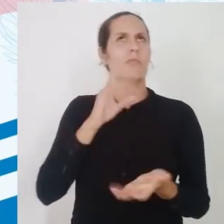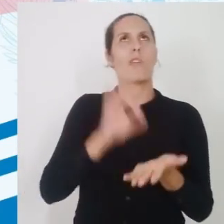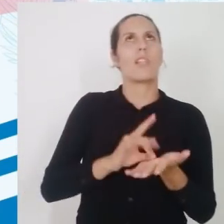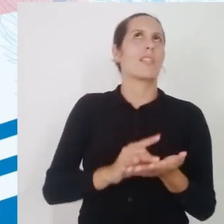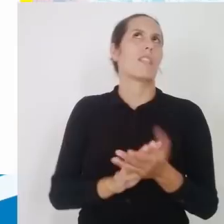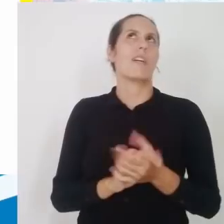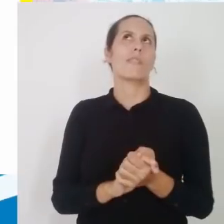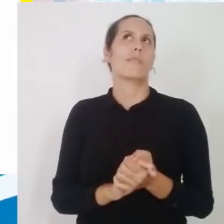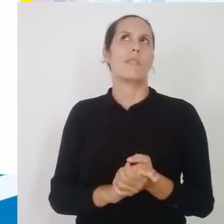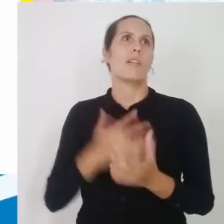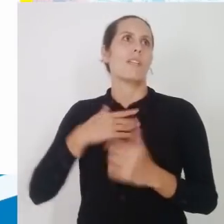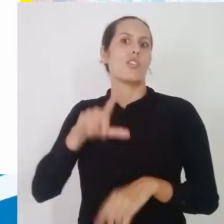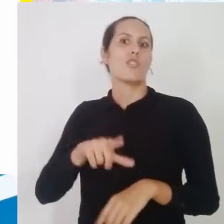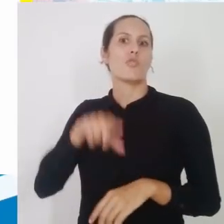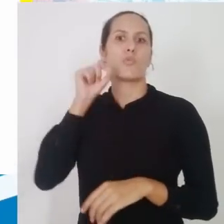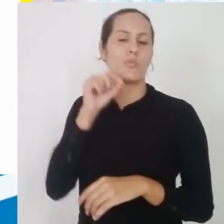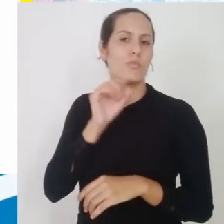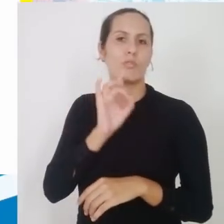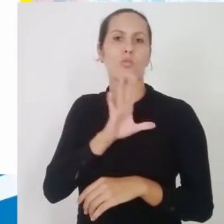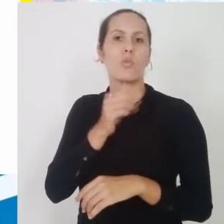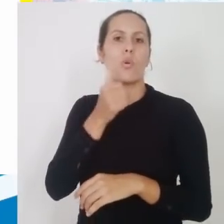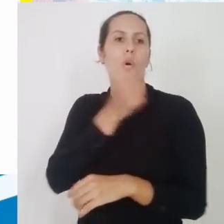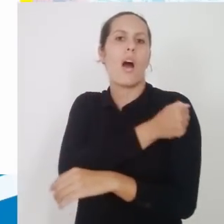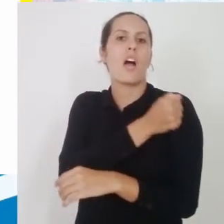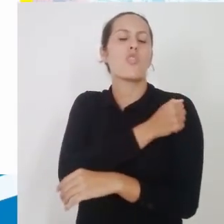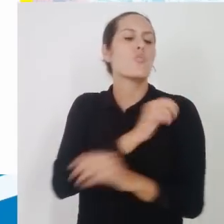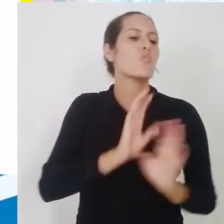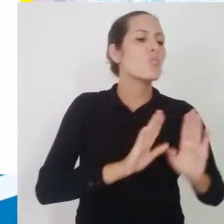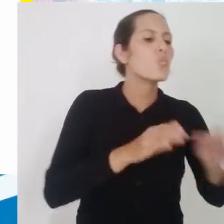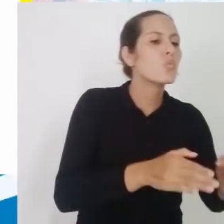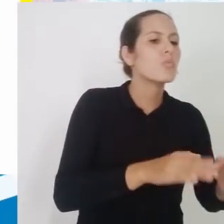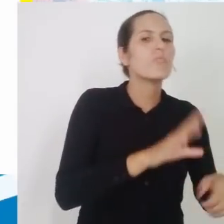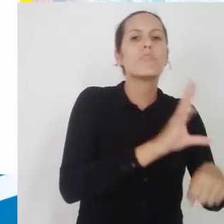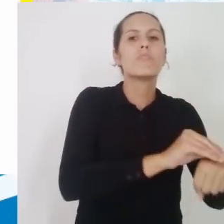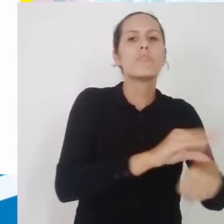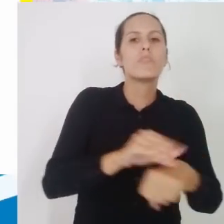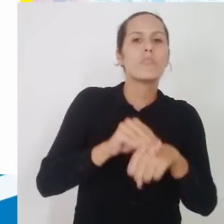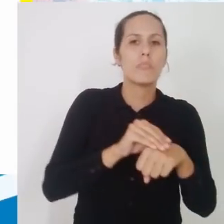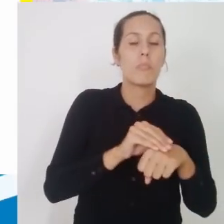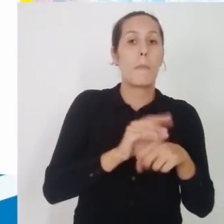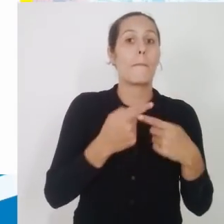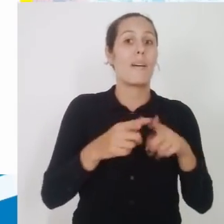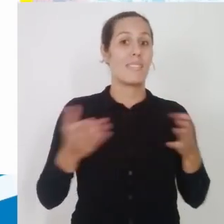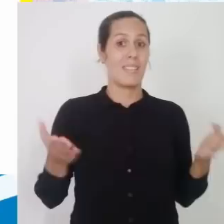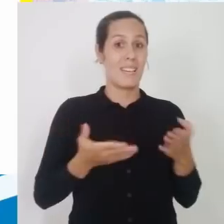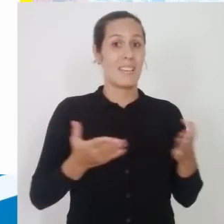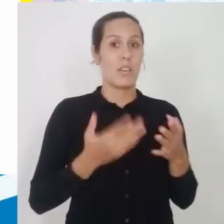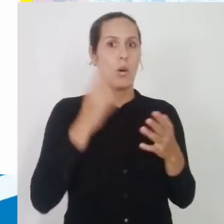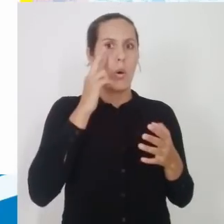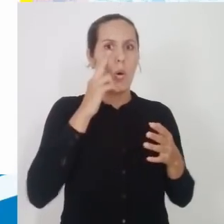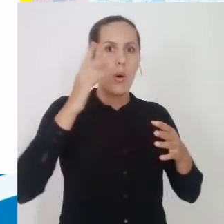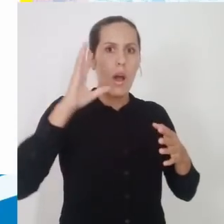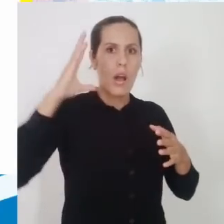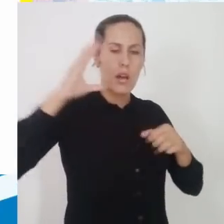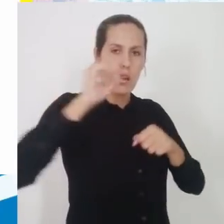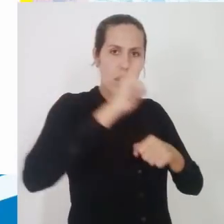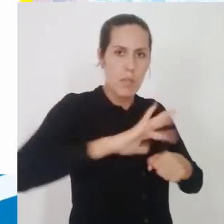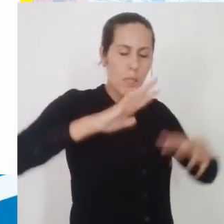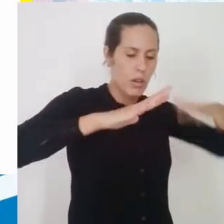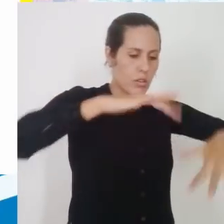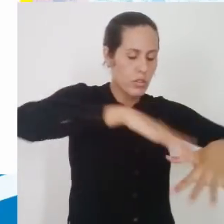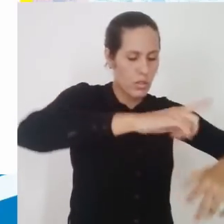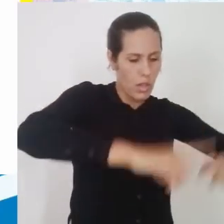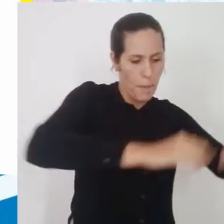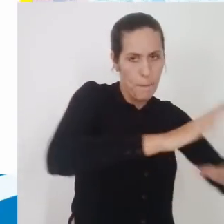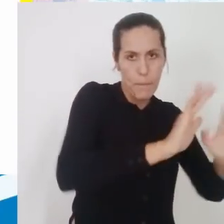todo do texto. E agora, a gente vai para o nosso último texto, certo? Então, mais uma vez, não esqueça,